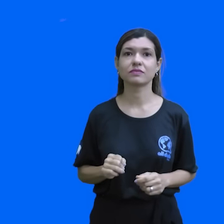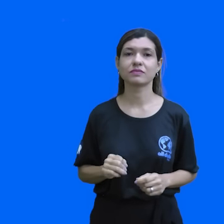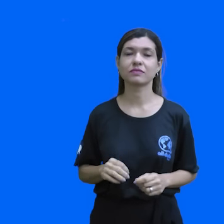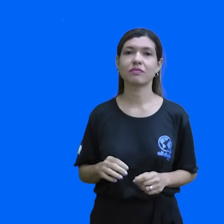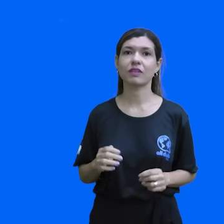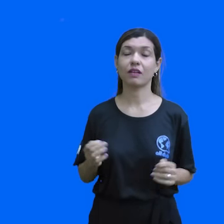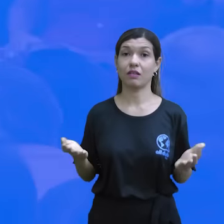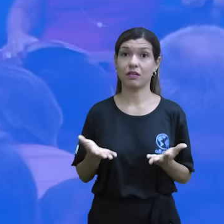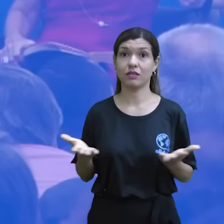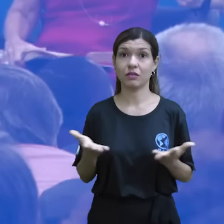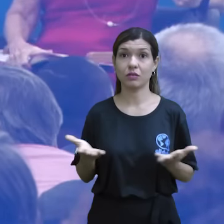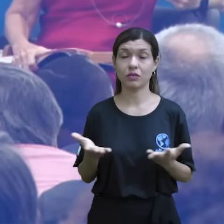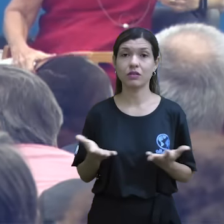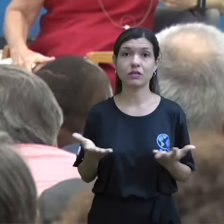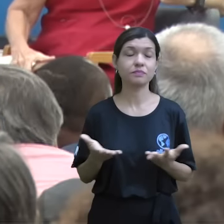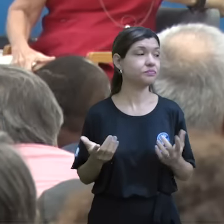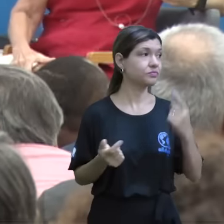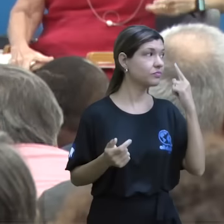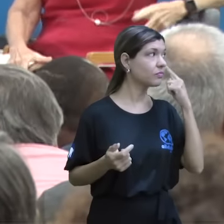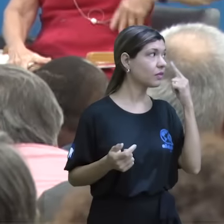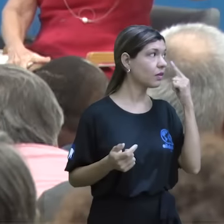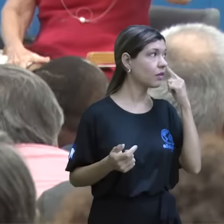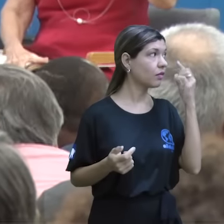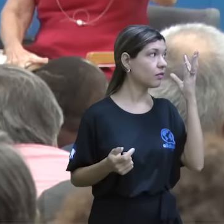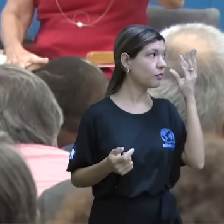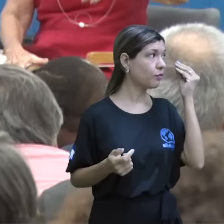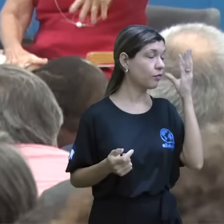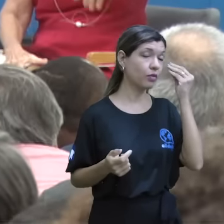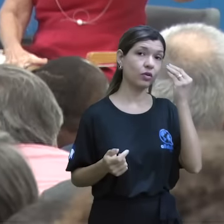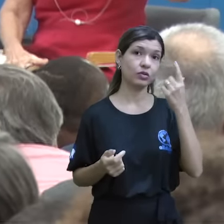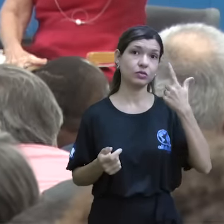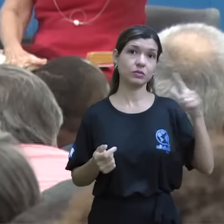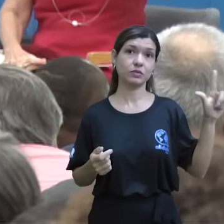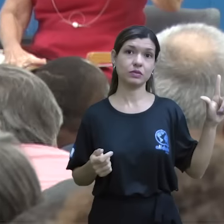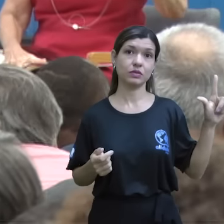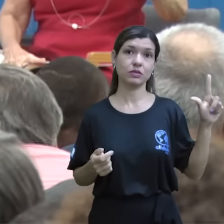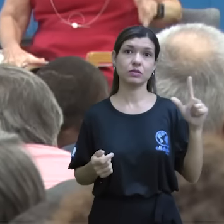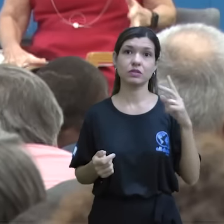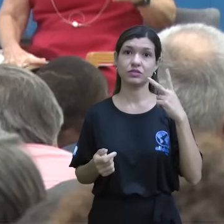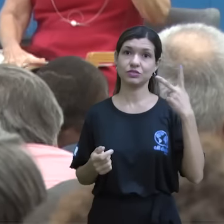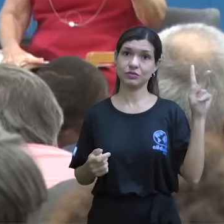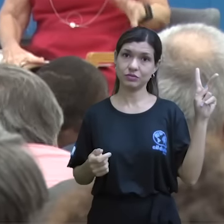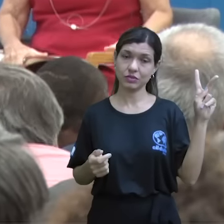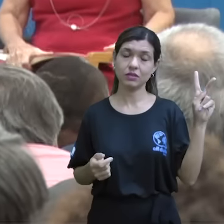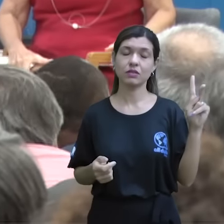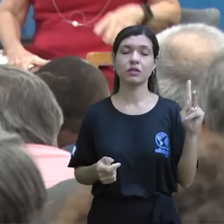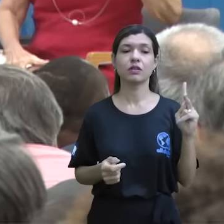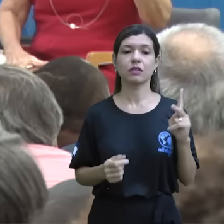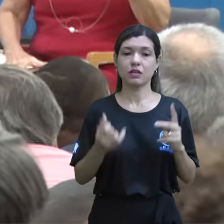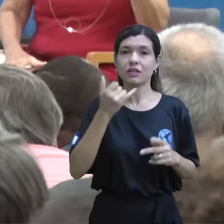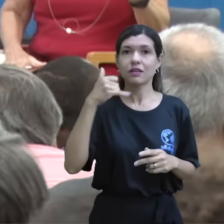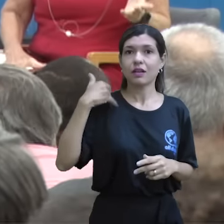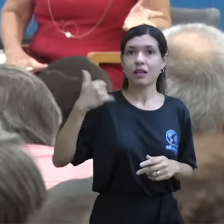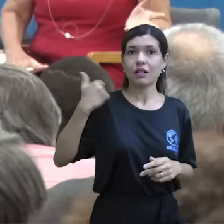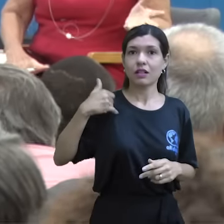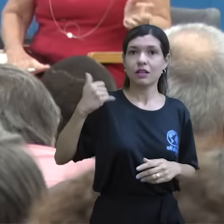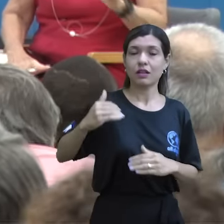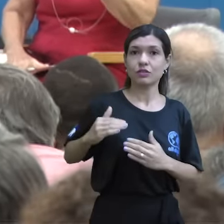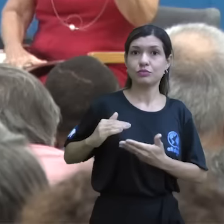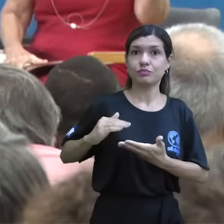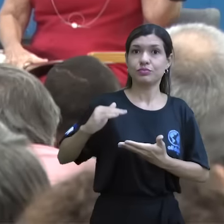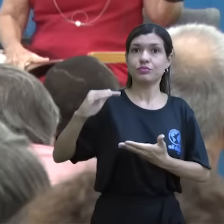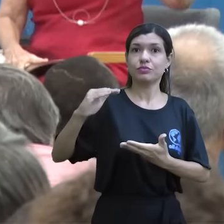Aparece no livro do Chico Barbosa, que diz, no segundo dia, diz assim, diz-se